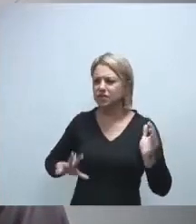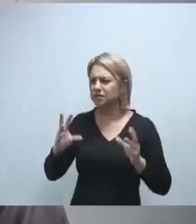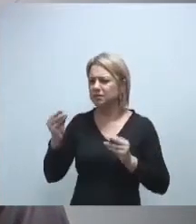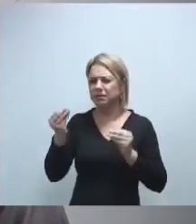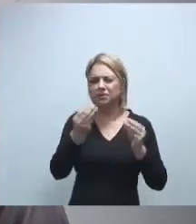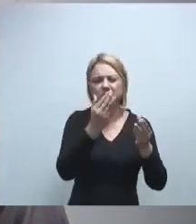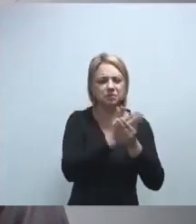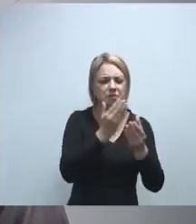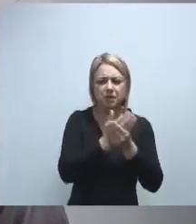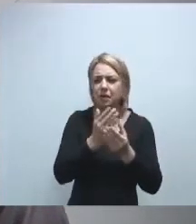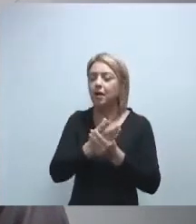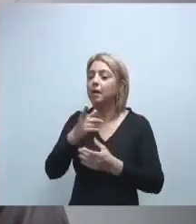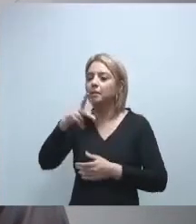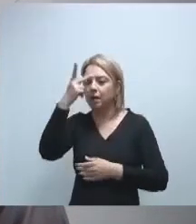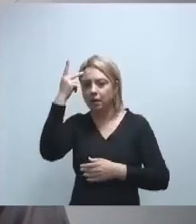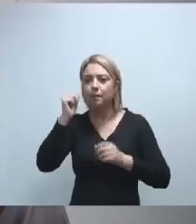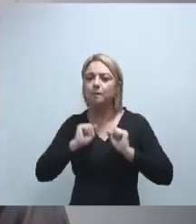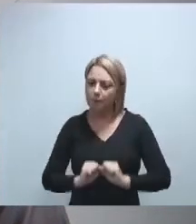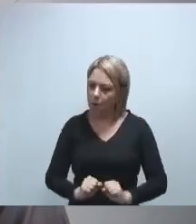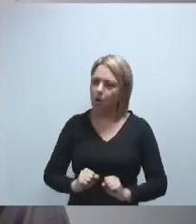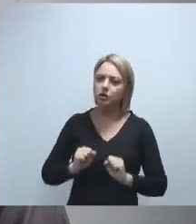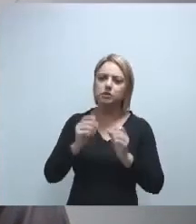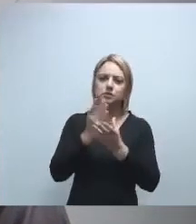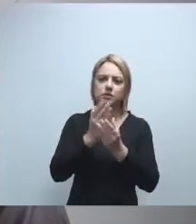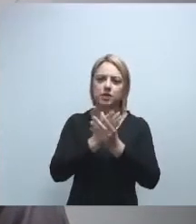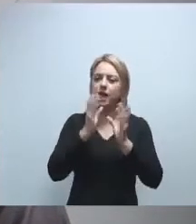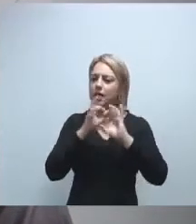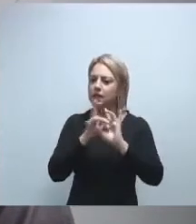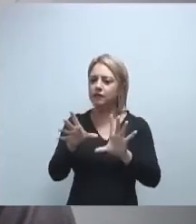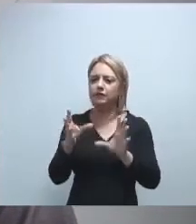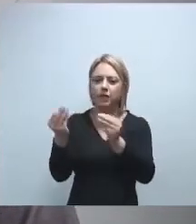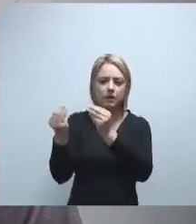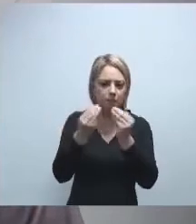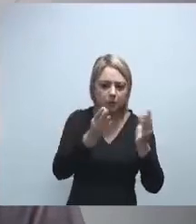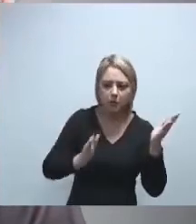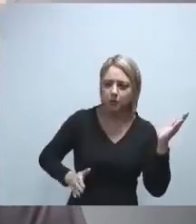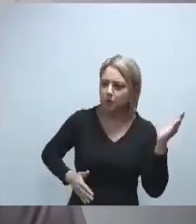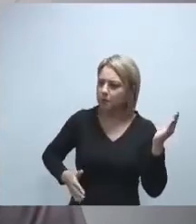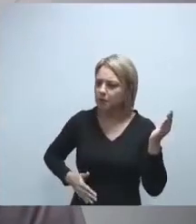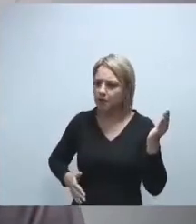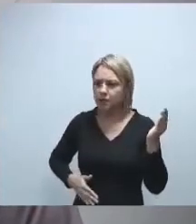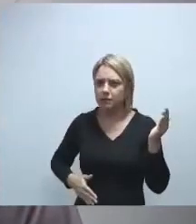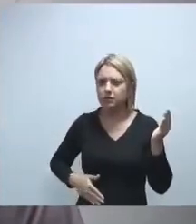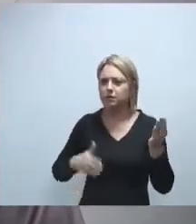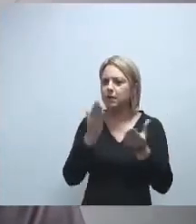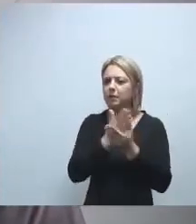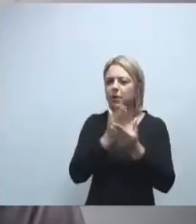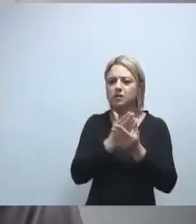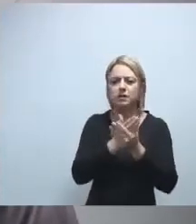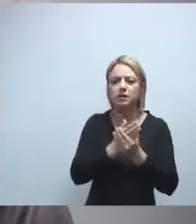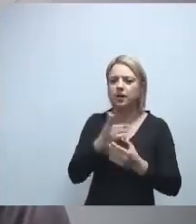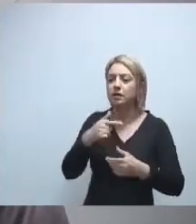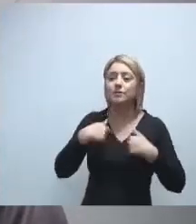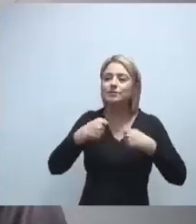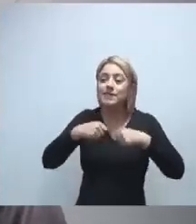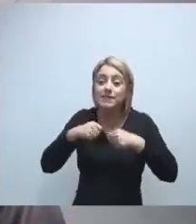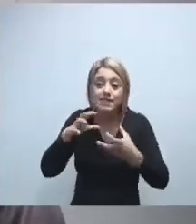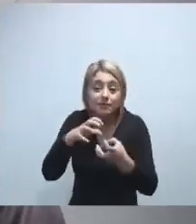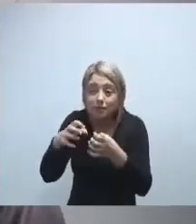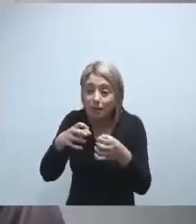gente não sabe brigar por eles entendeu tem muito bandido aí pra processar nós não precisamos